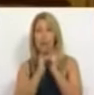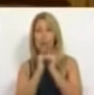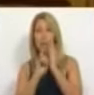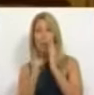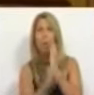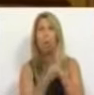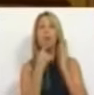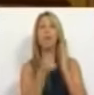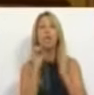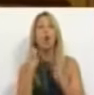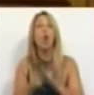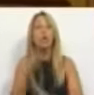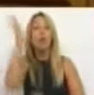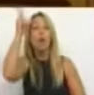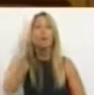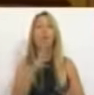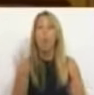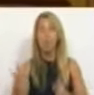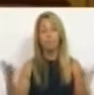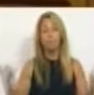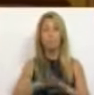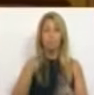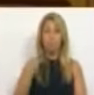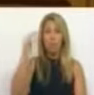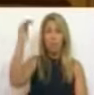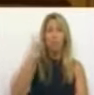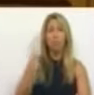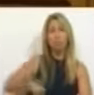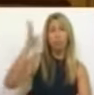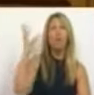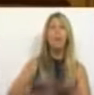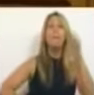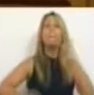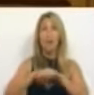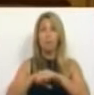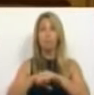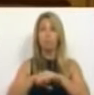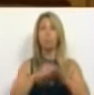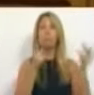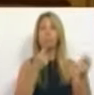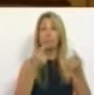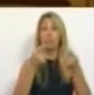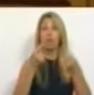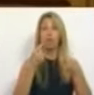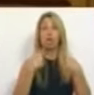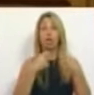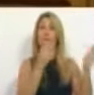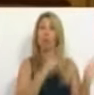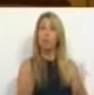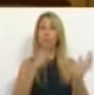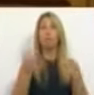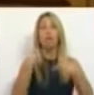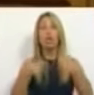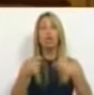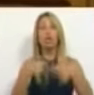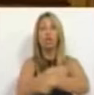se regulamente o volume máximo de leite comercializado com marcas do distribuidor, ditas marcas brancas, como uma percentagem nunca